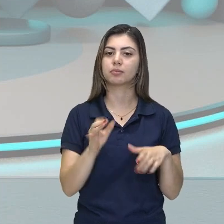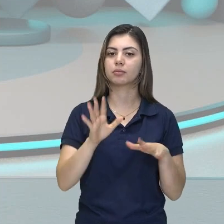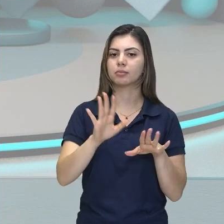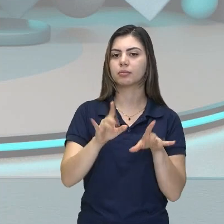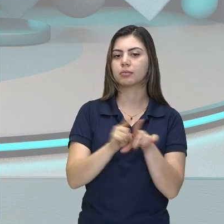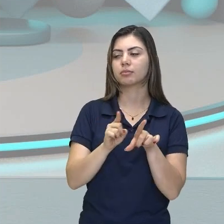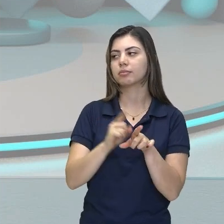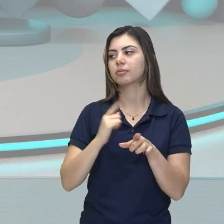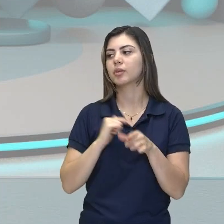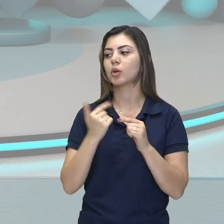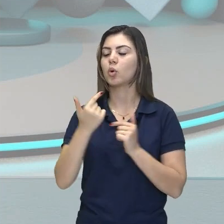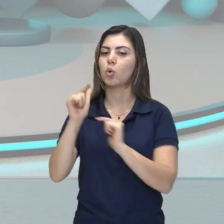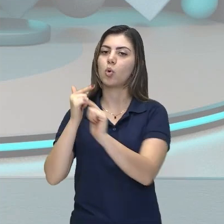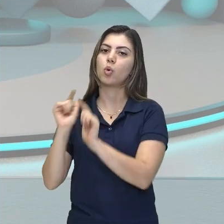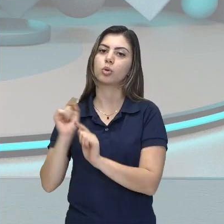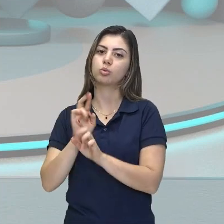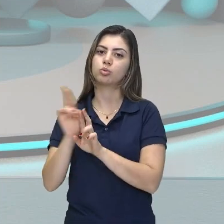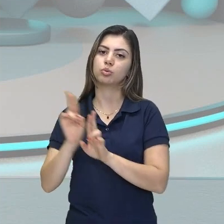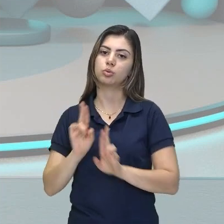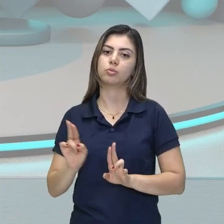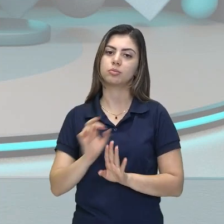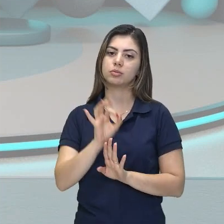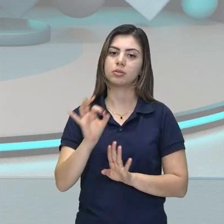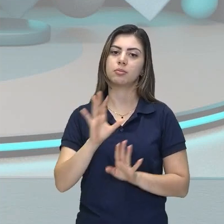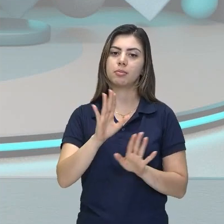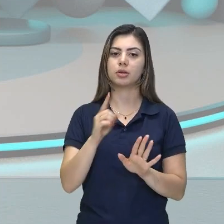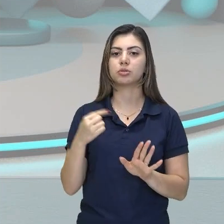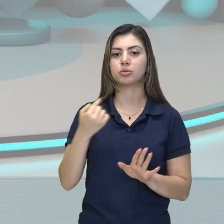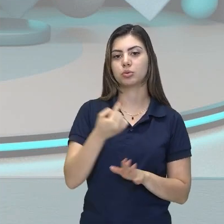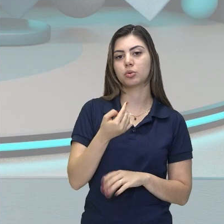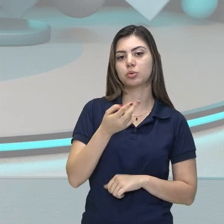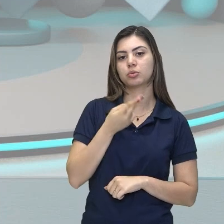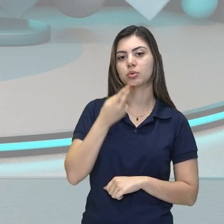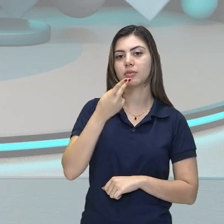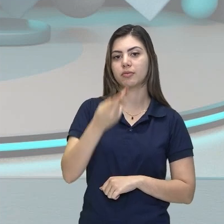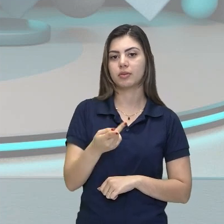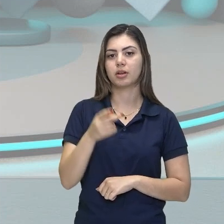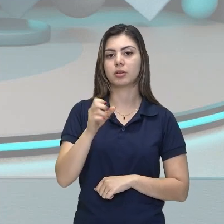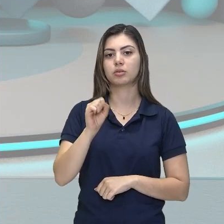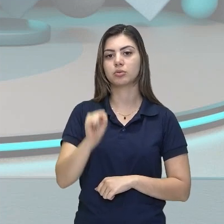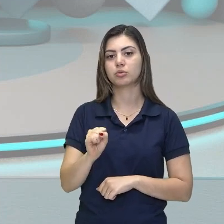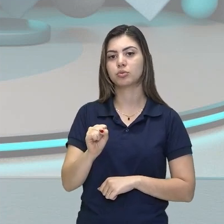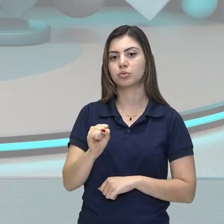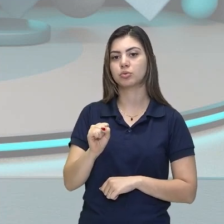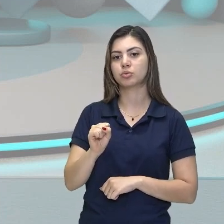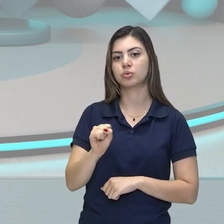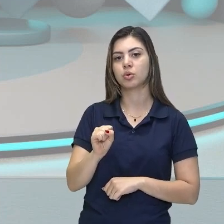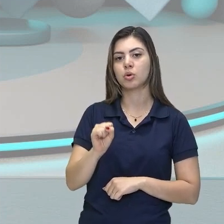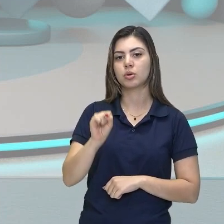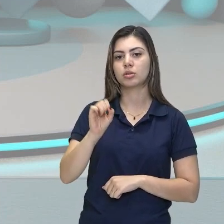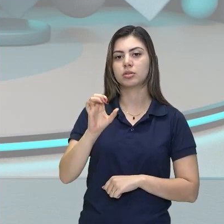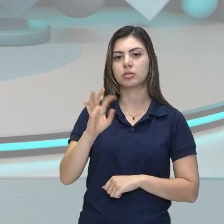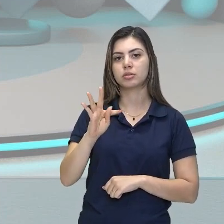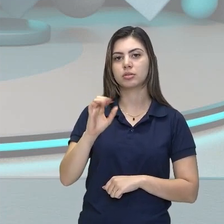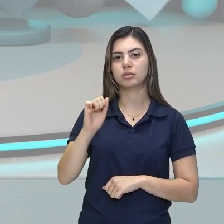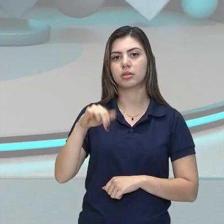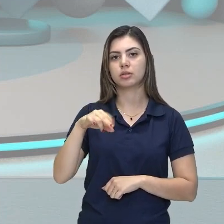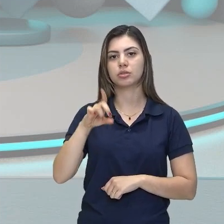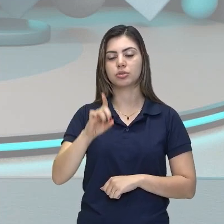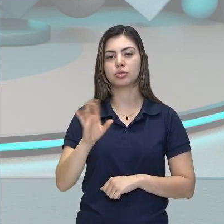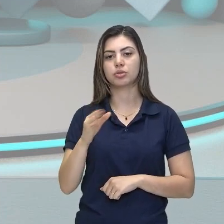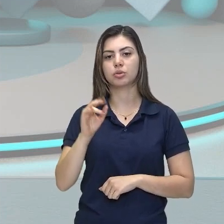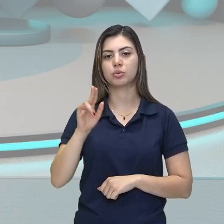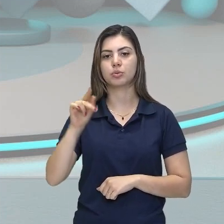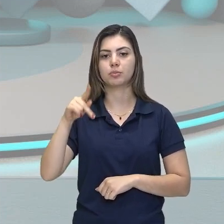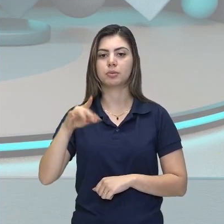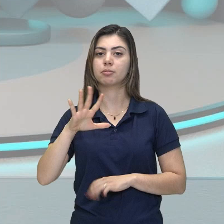aí ela já é na língua deles lá, na nossa aqui, nós chamamos de sup, ok? E tá aí o significado aí, ó, né?